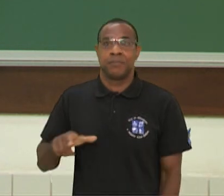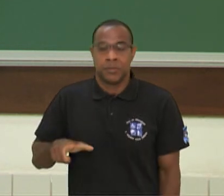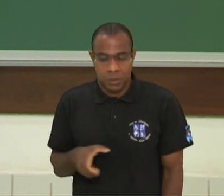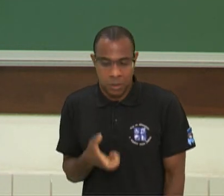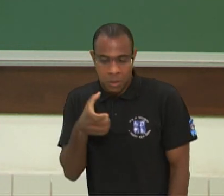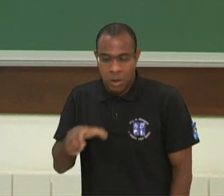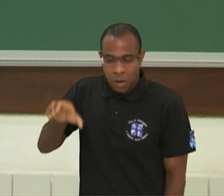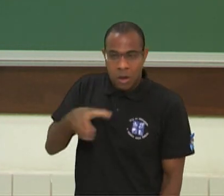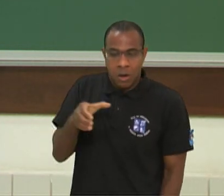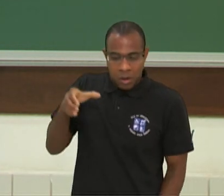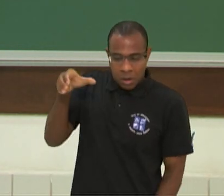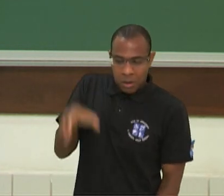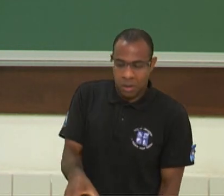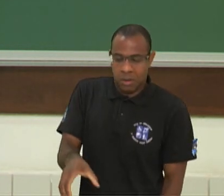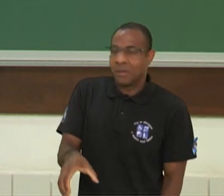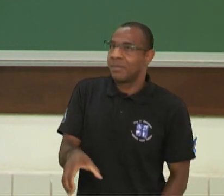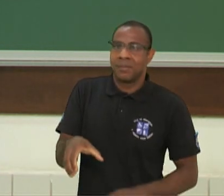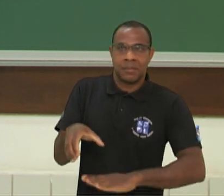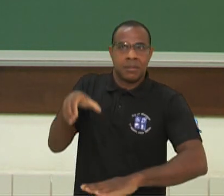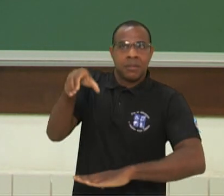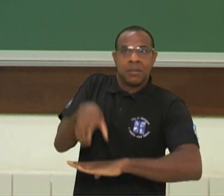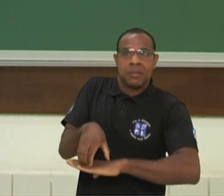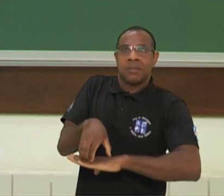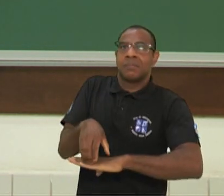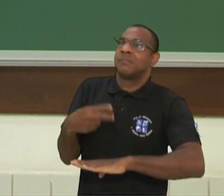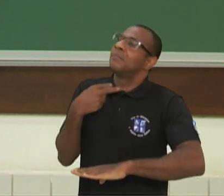troca de golpes.